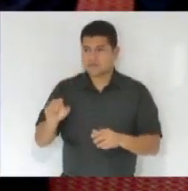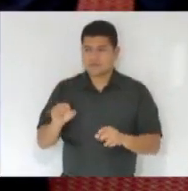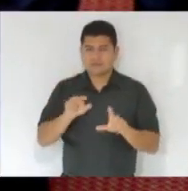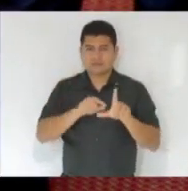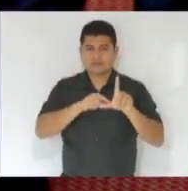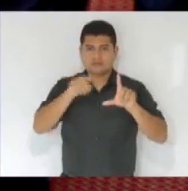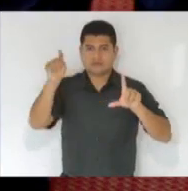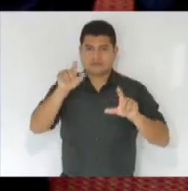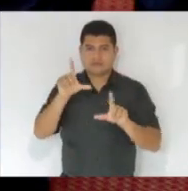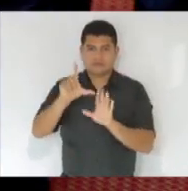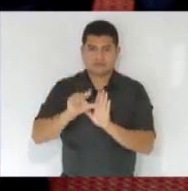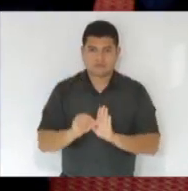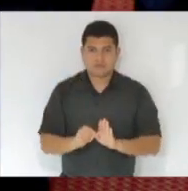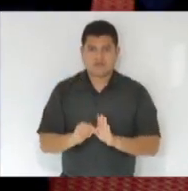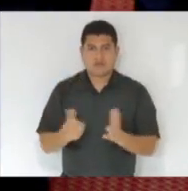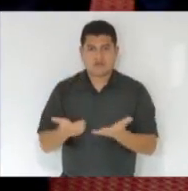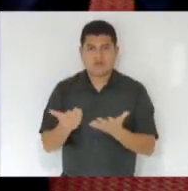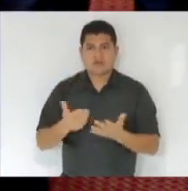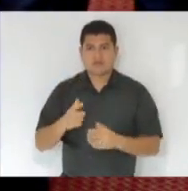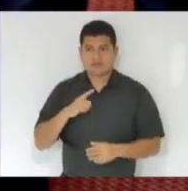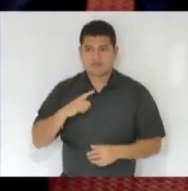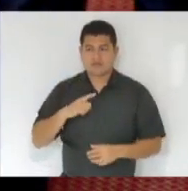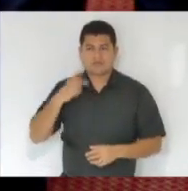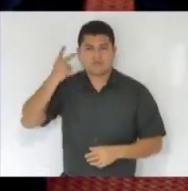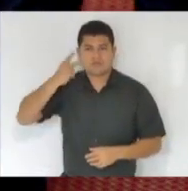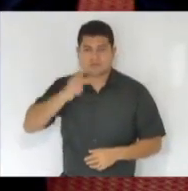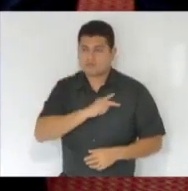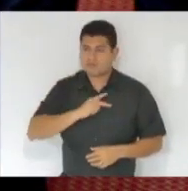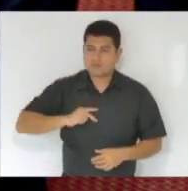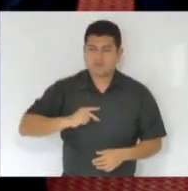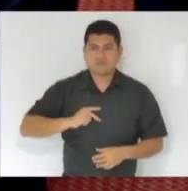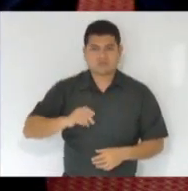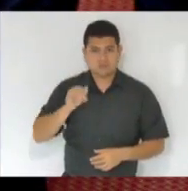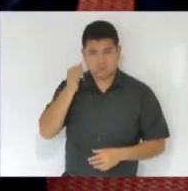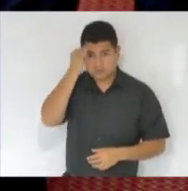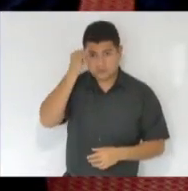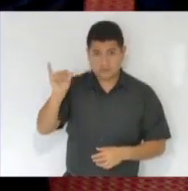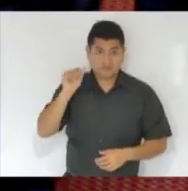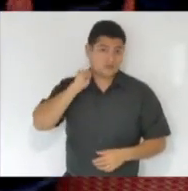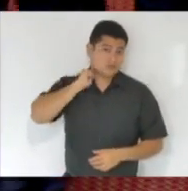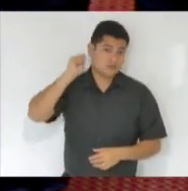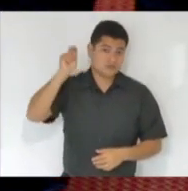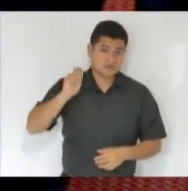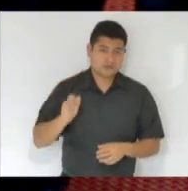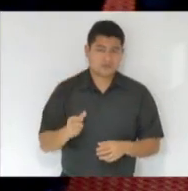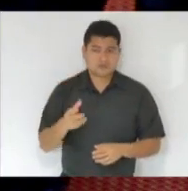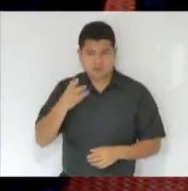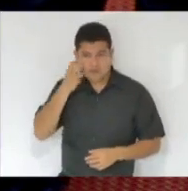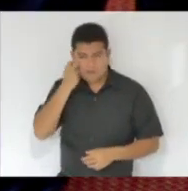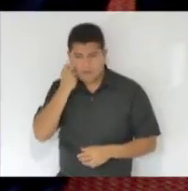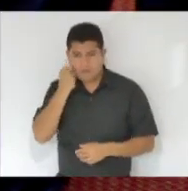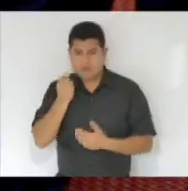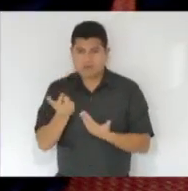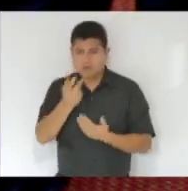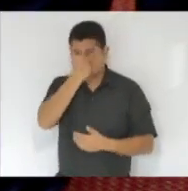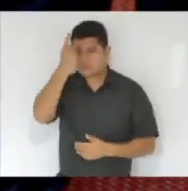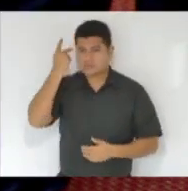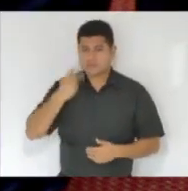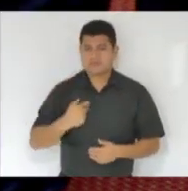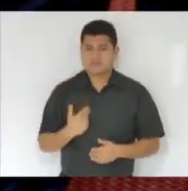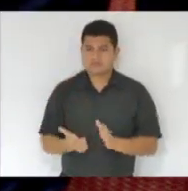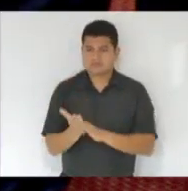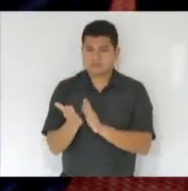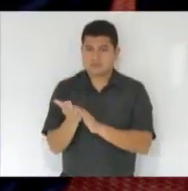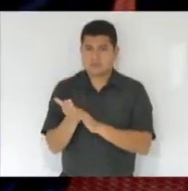prevenção, política pública que acolhe. Então, vosso mandato está de parabéns, que seja exemplo para todo o Estado de Santa Catarina, para o